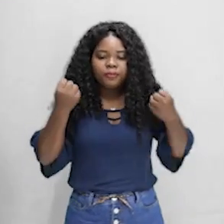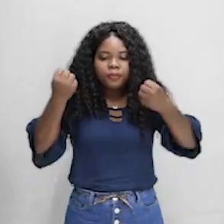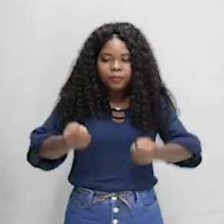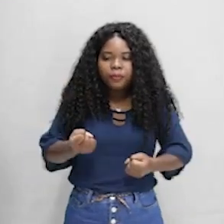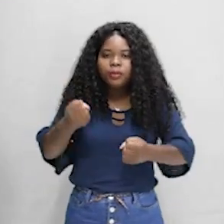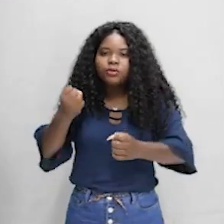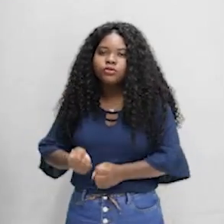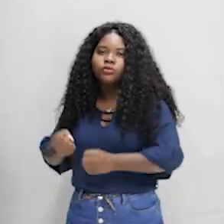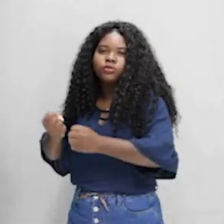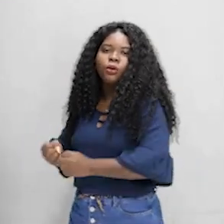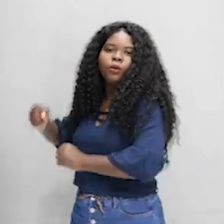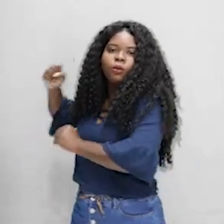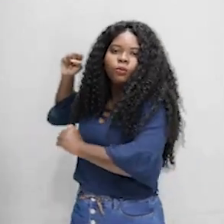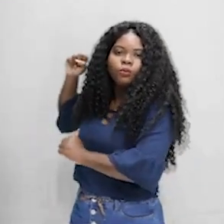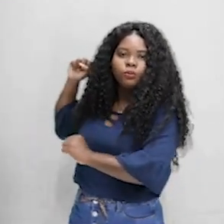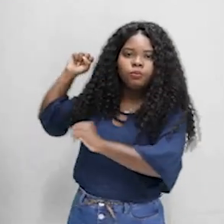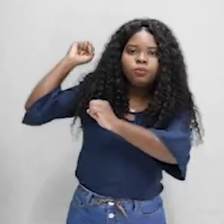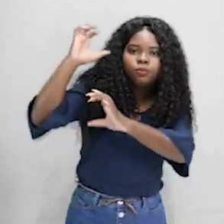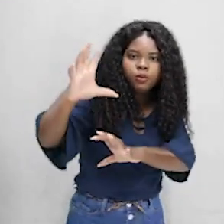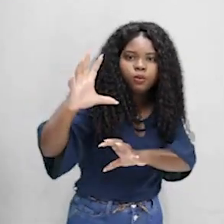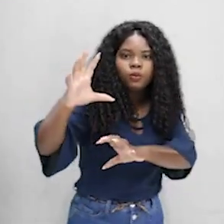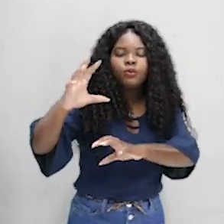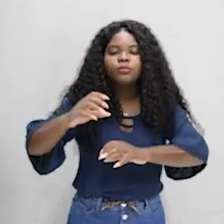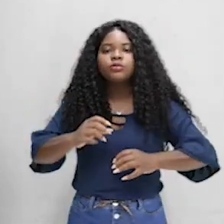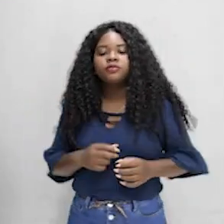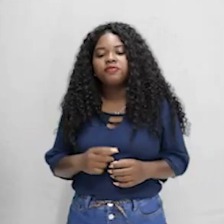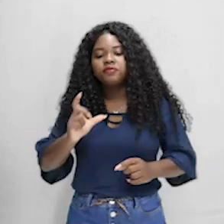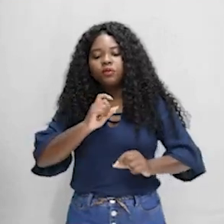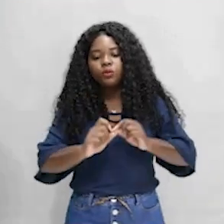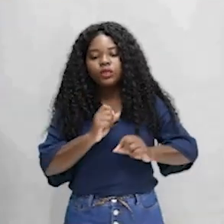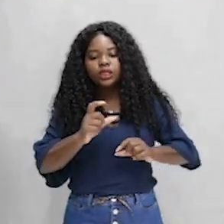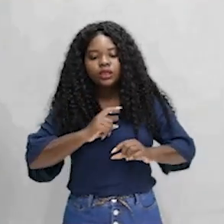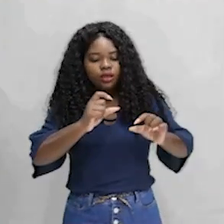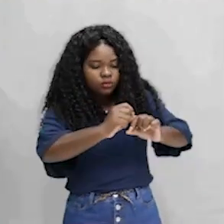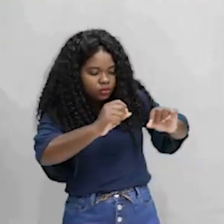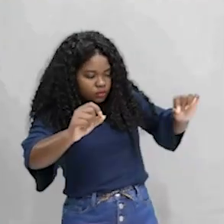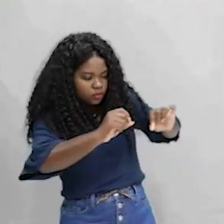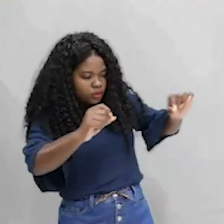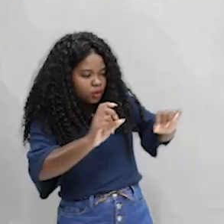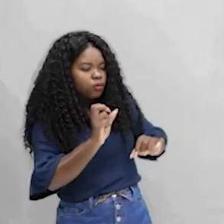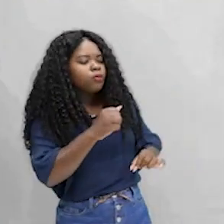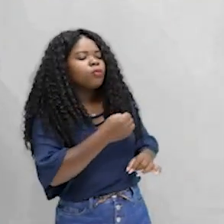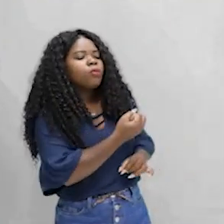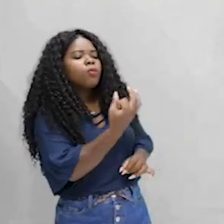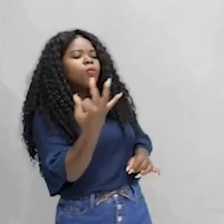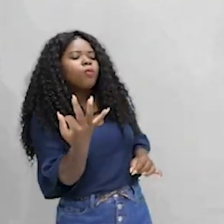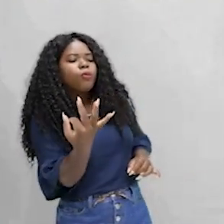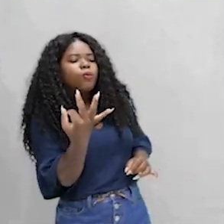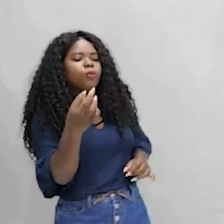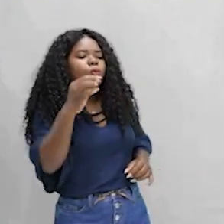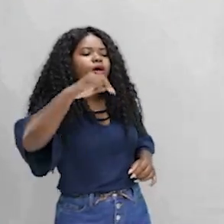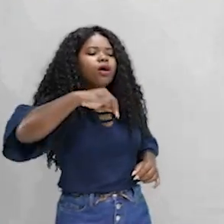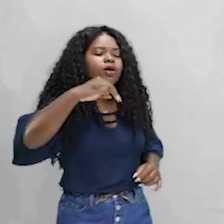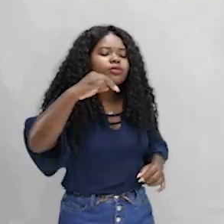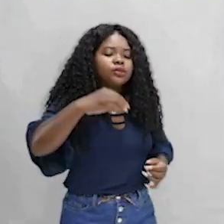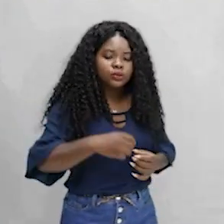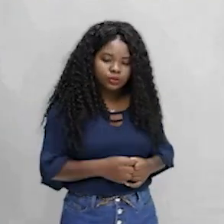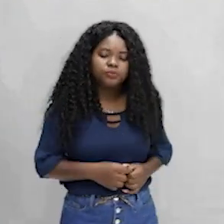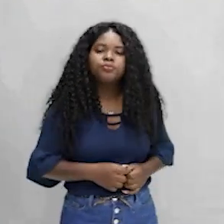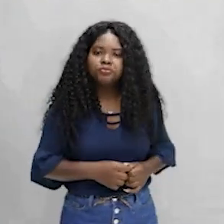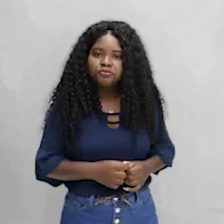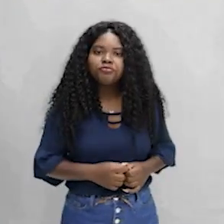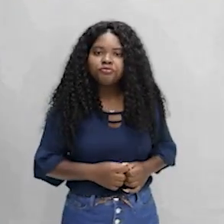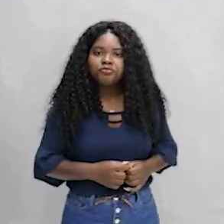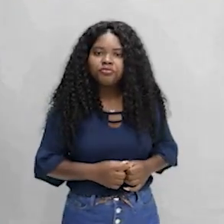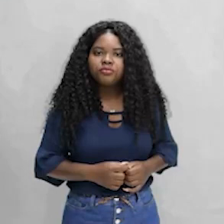mais distante possível. Eles vão medir, vão tirar essa marcação. Quantos metros esse atleta conseguiu